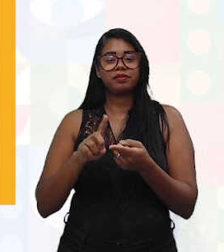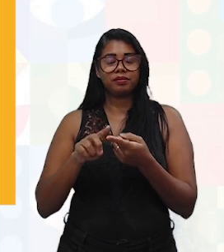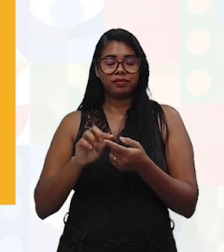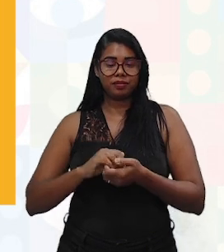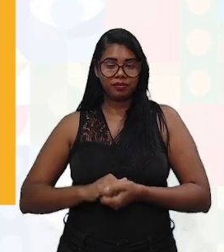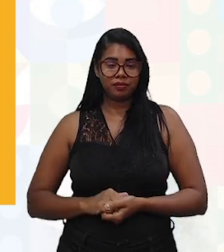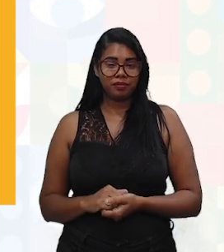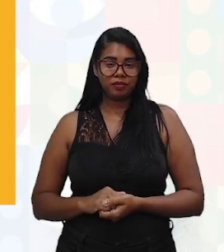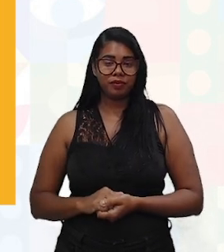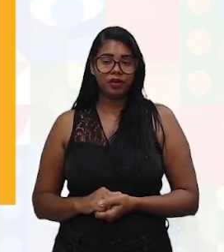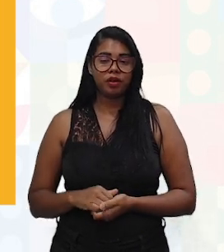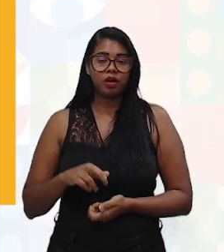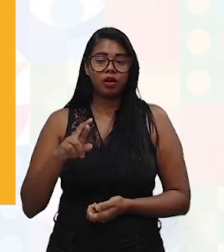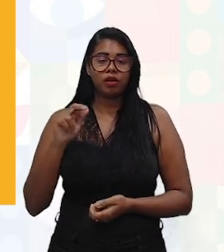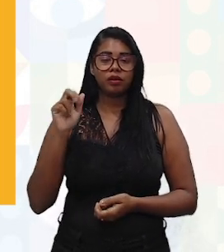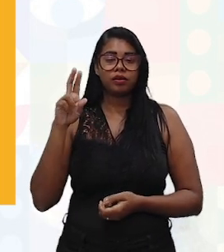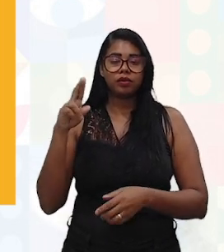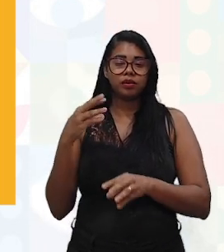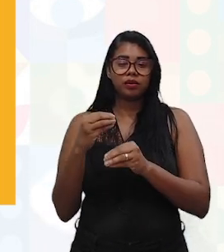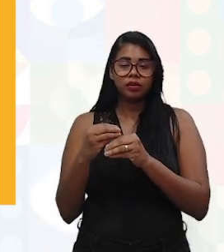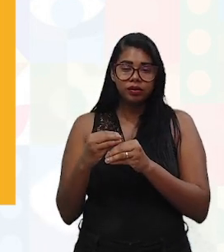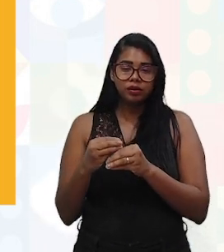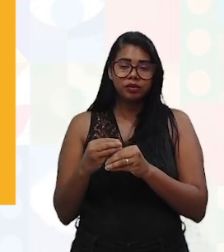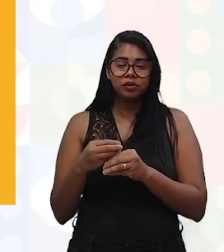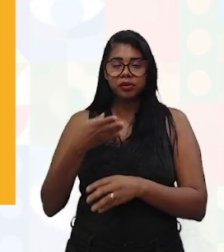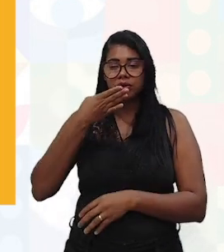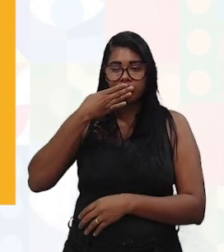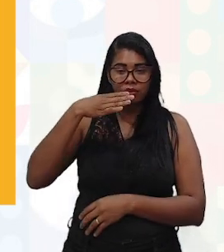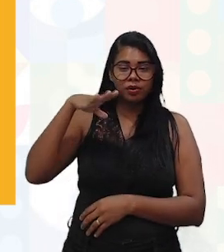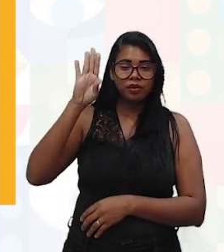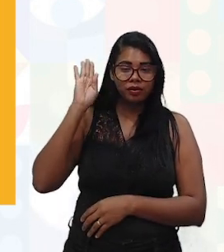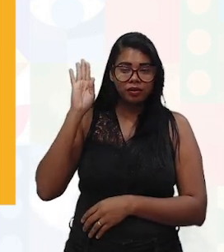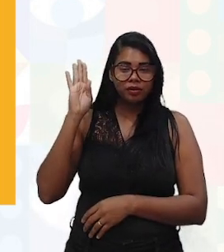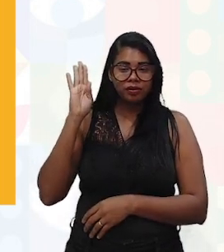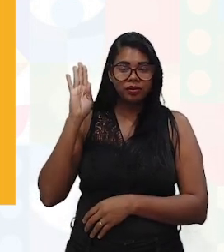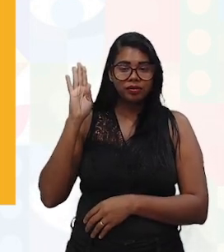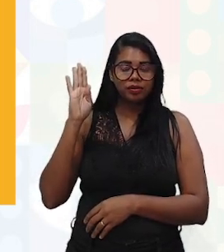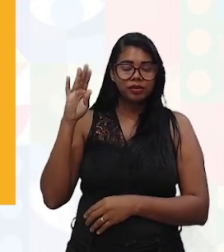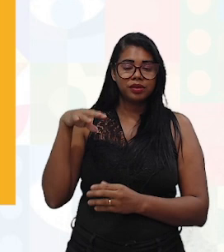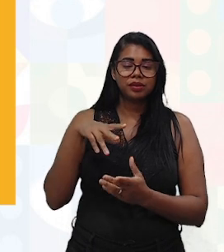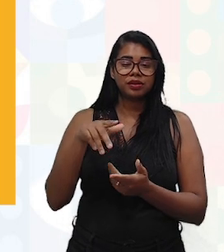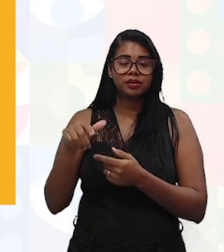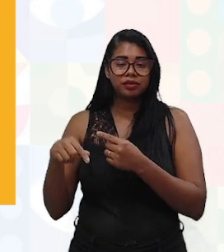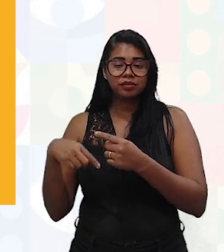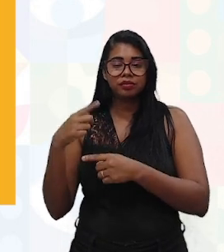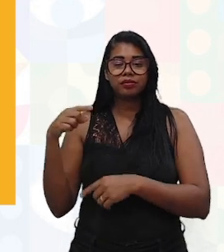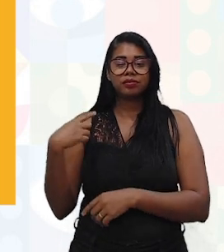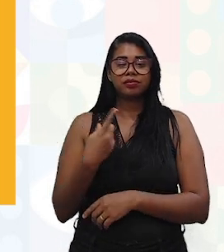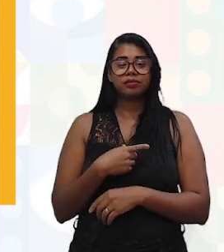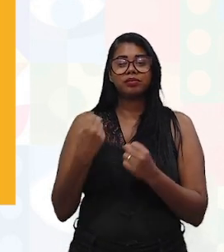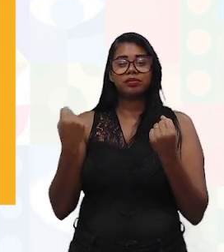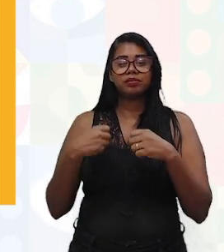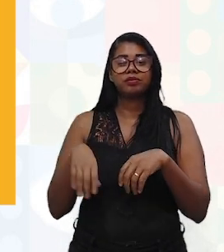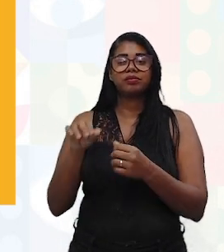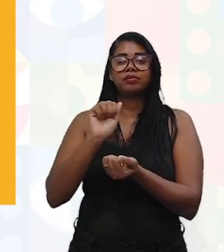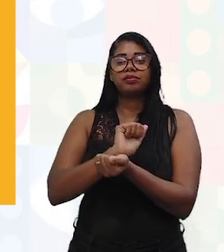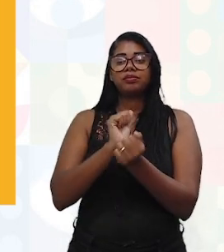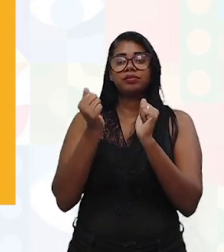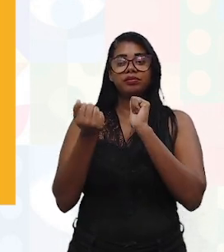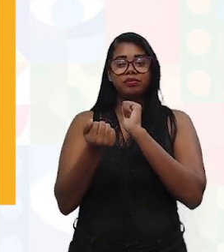coloca para a gente que ele prefere ser essa metamorfose ambulante, é porque nós, de fato, precisamos nos adaptar